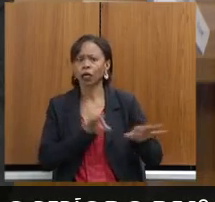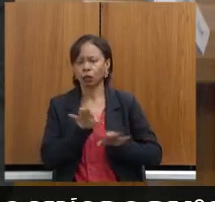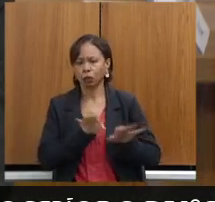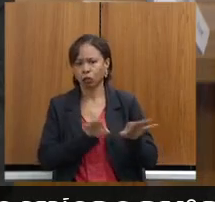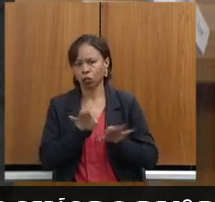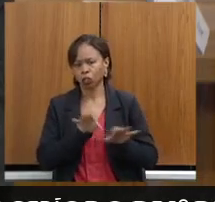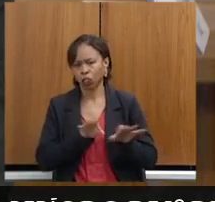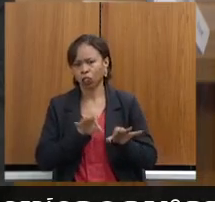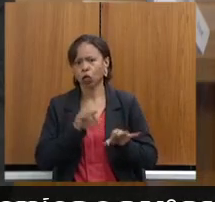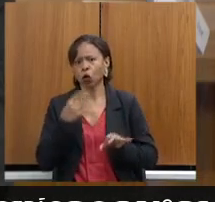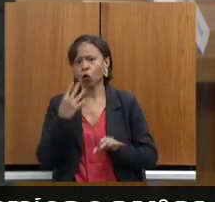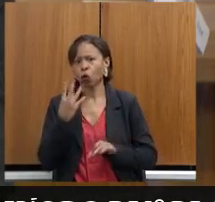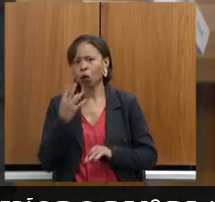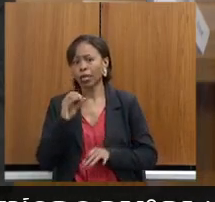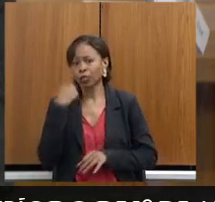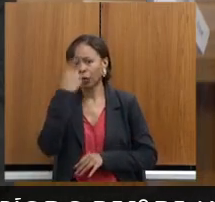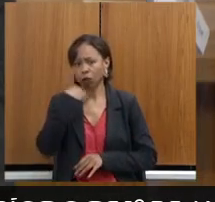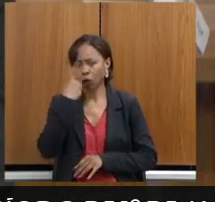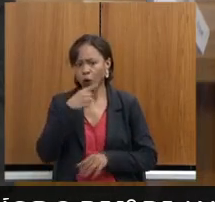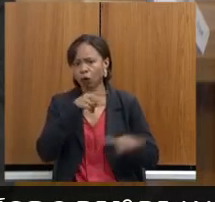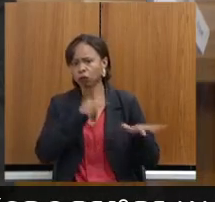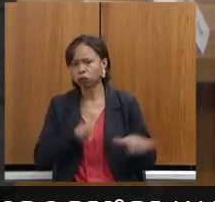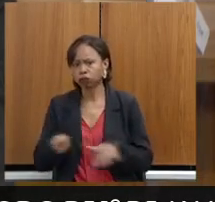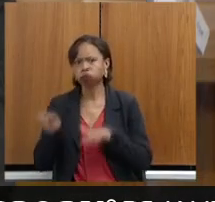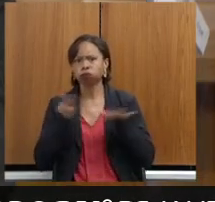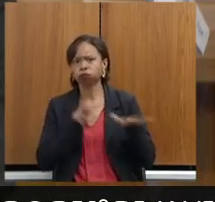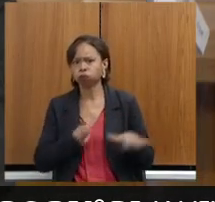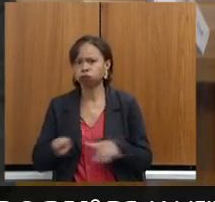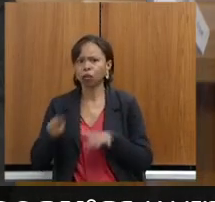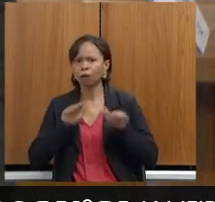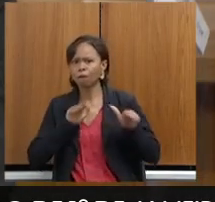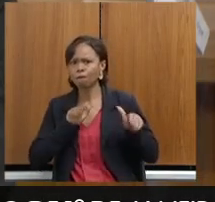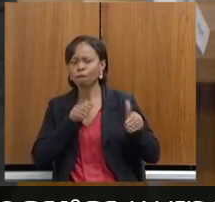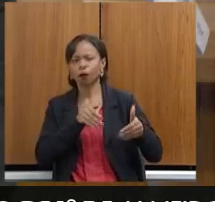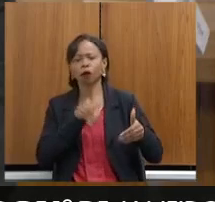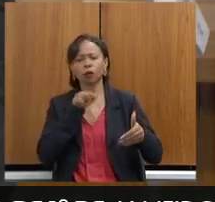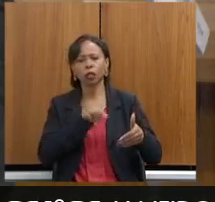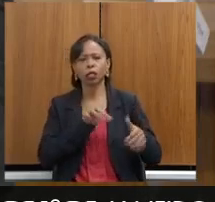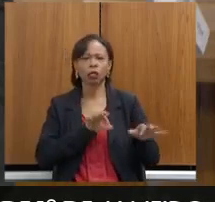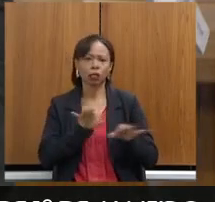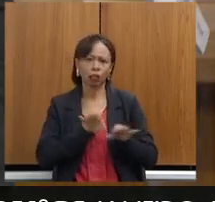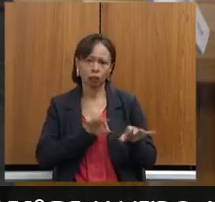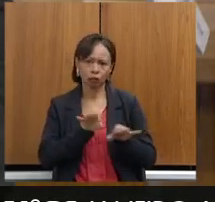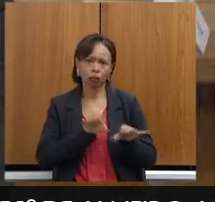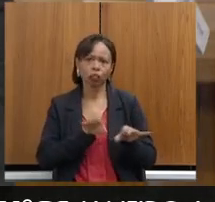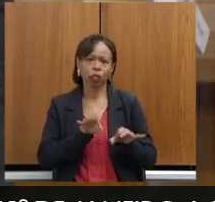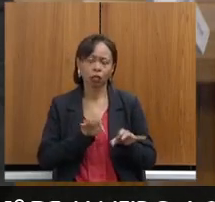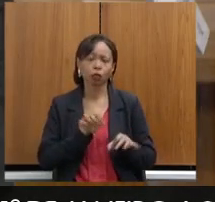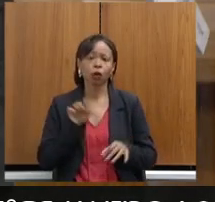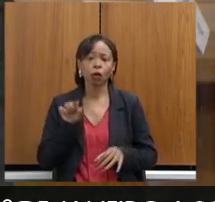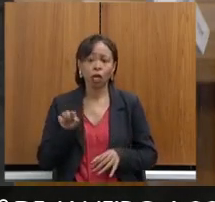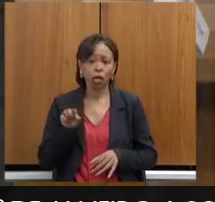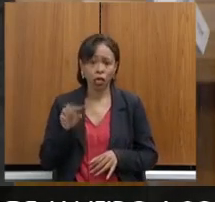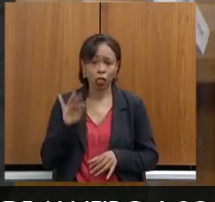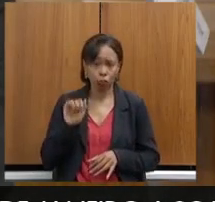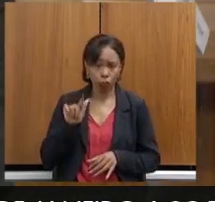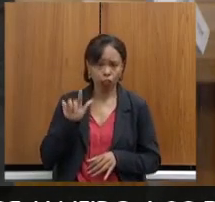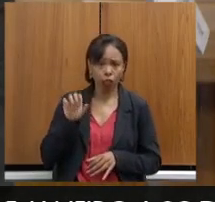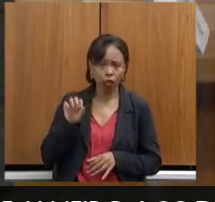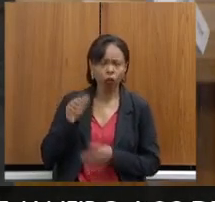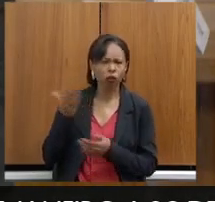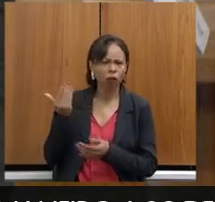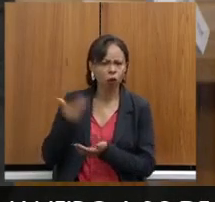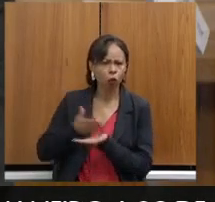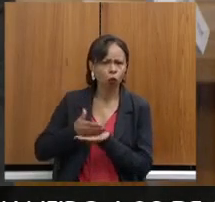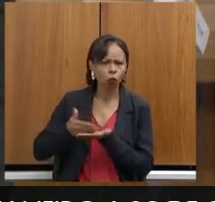outra ele 40 horas por semana dedicado a esse projeto ele não é desde o começo quando ele foi